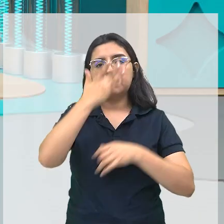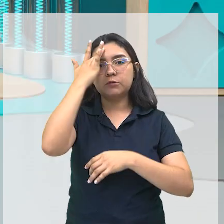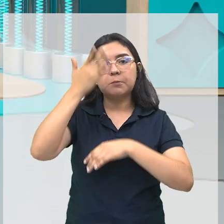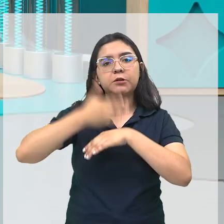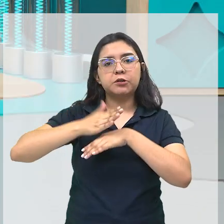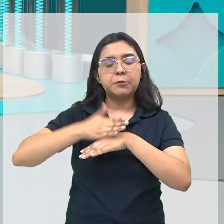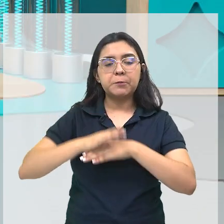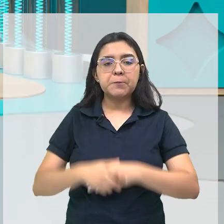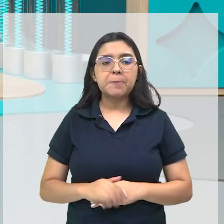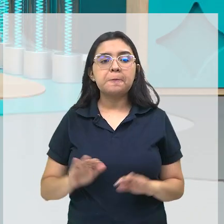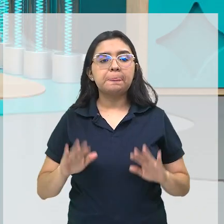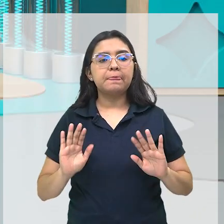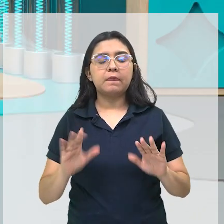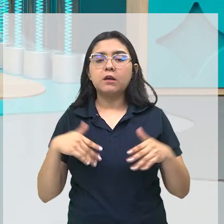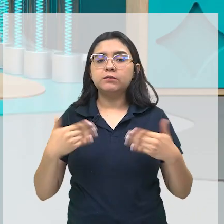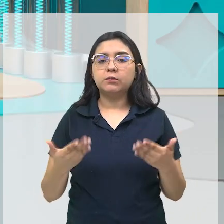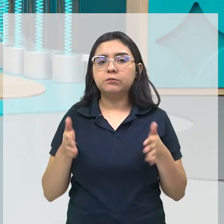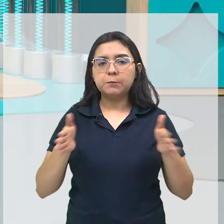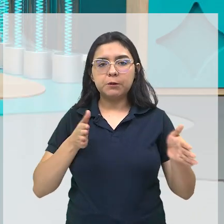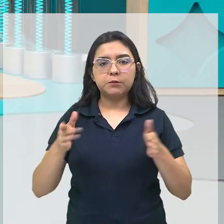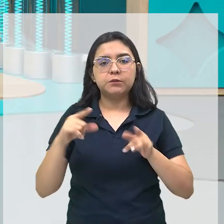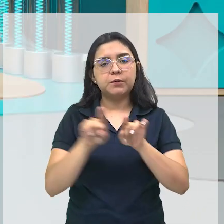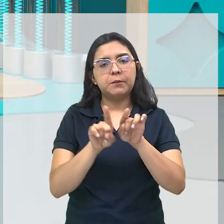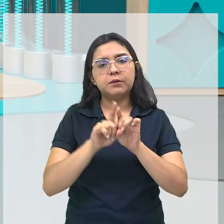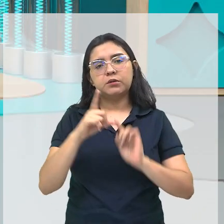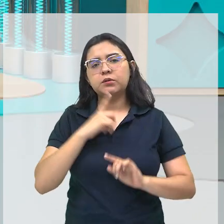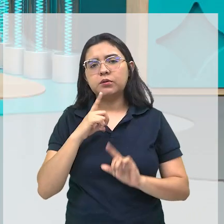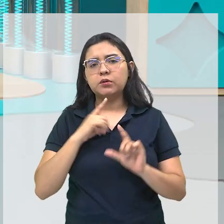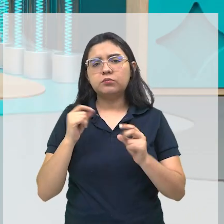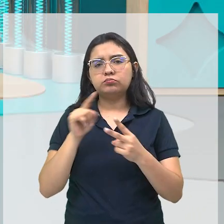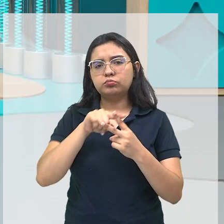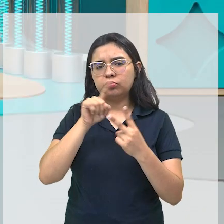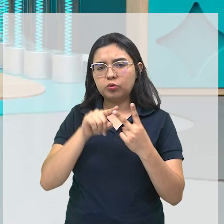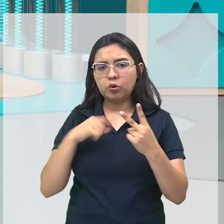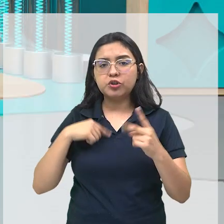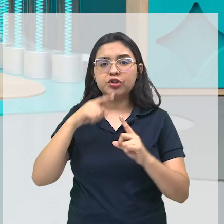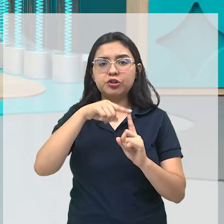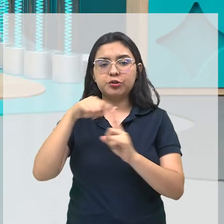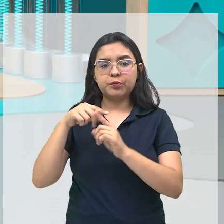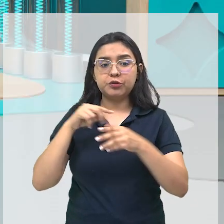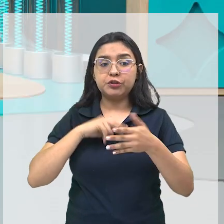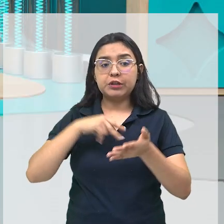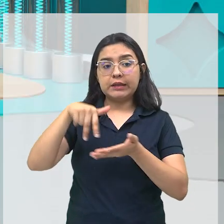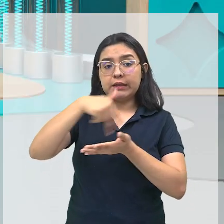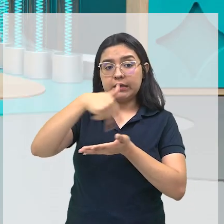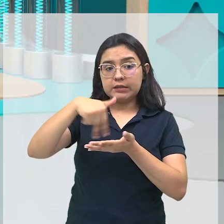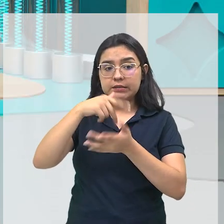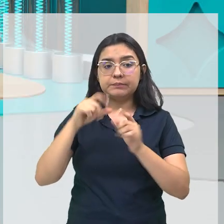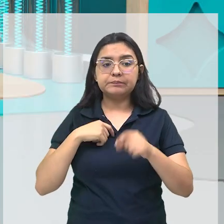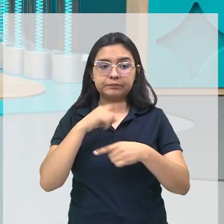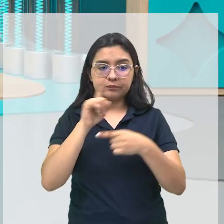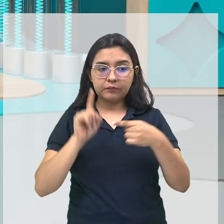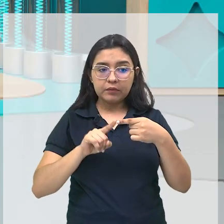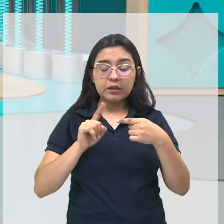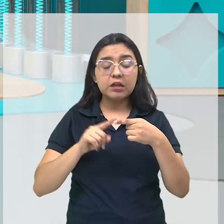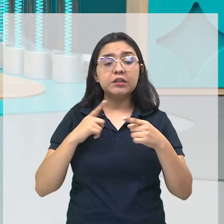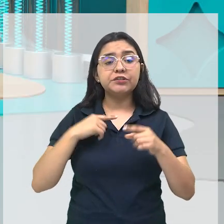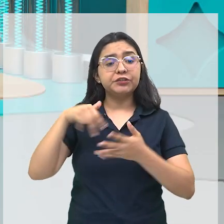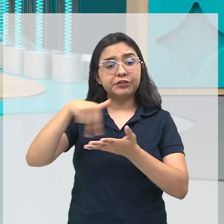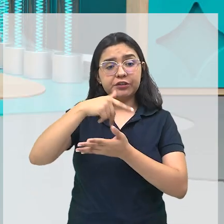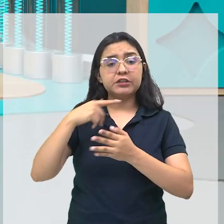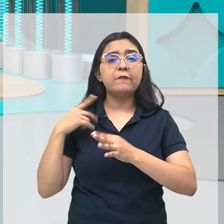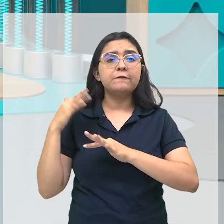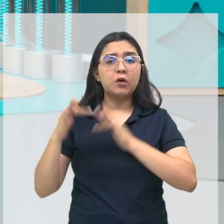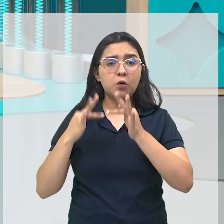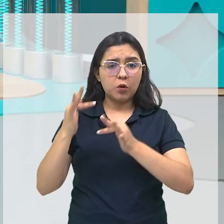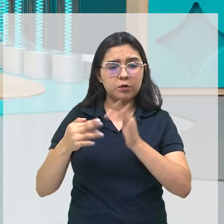praticava. Bom, nesse período a gente tem ali basicamente dois tipos de danças, né? São as danças folclóricas,